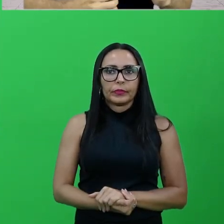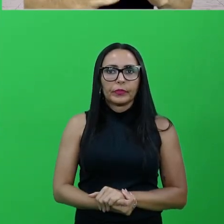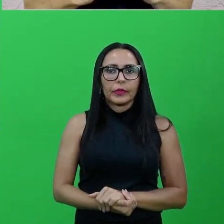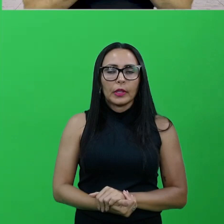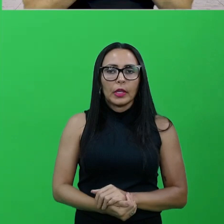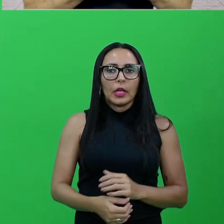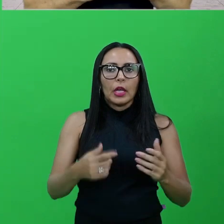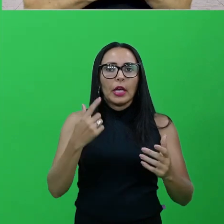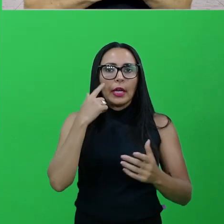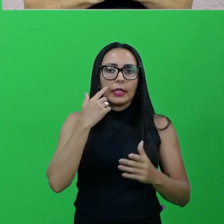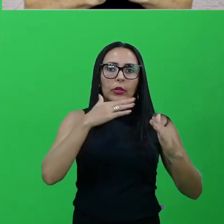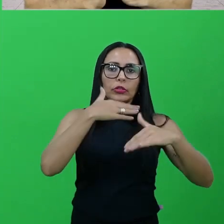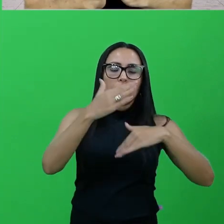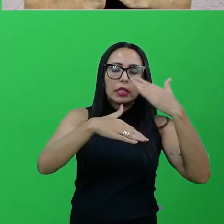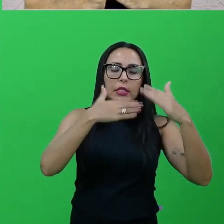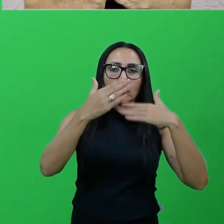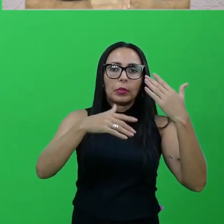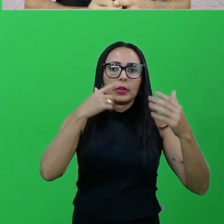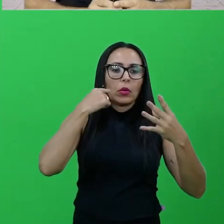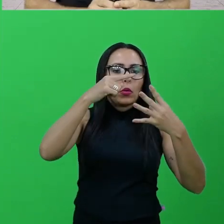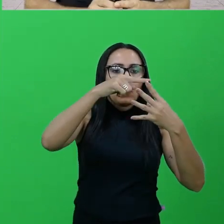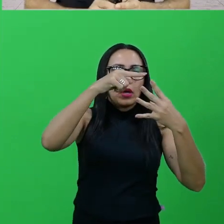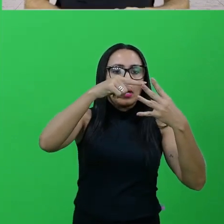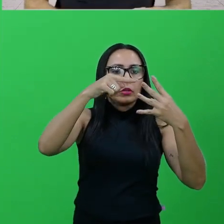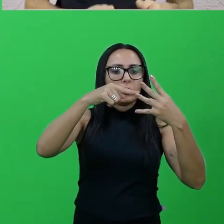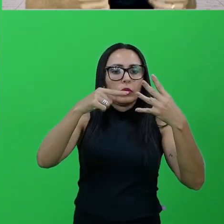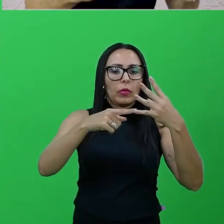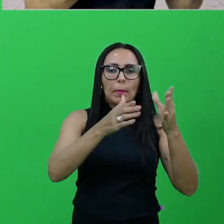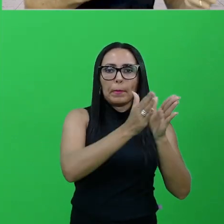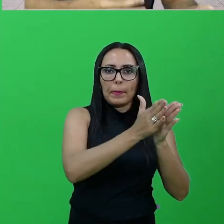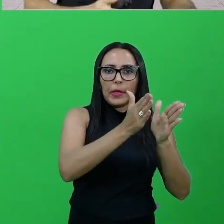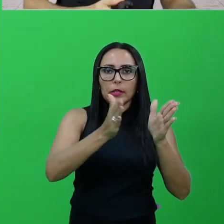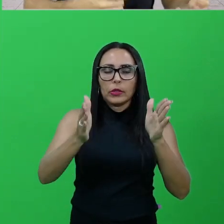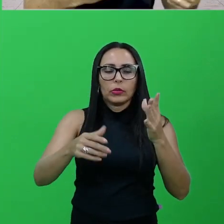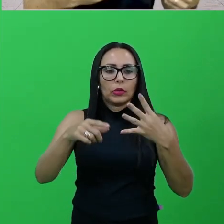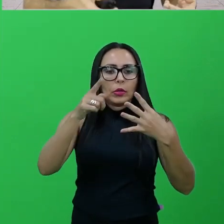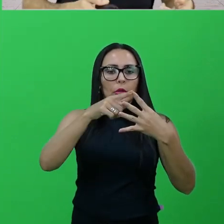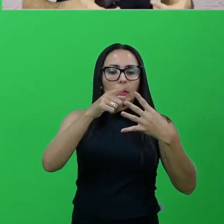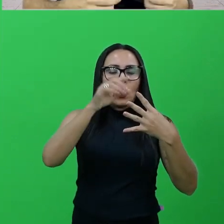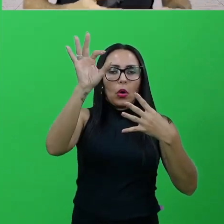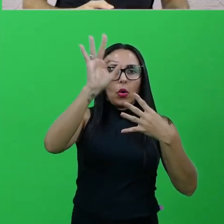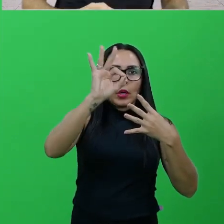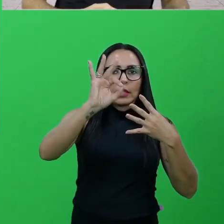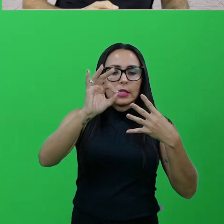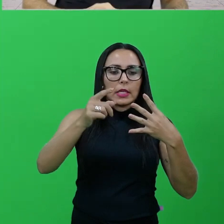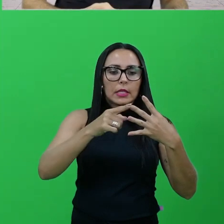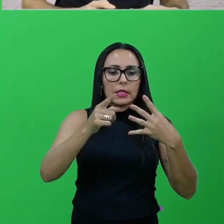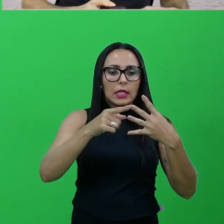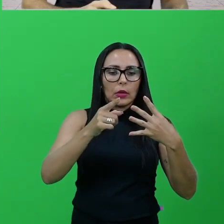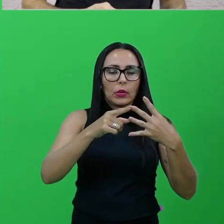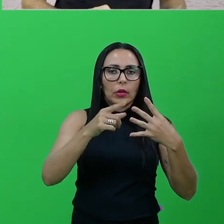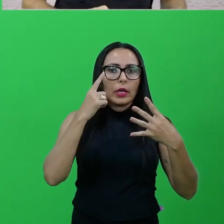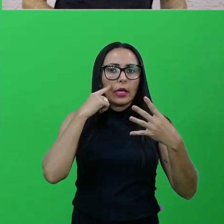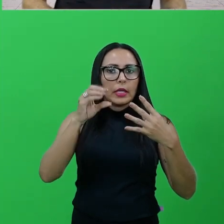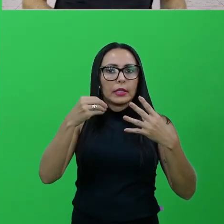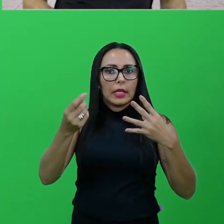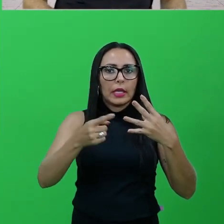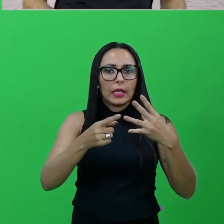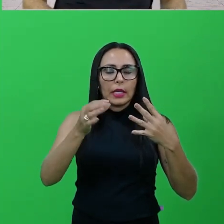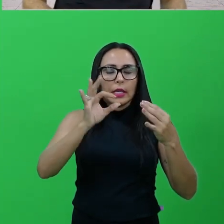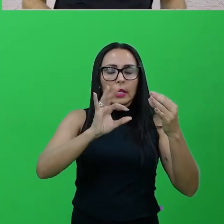geração do índice possui um ciclo com 4 fases. Quais são essas 4 fases? Preparação, medição, entrega de resultados e desenvolvimento